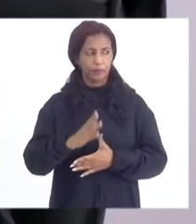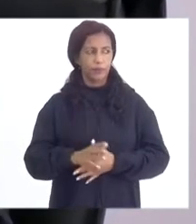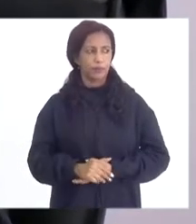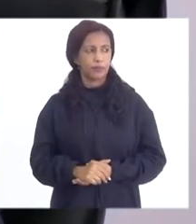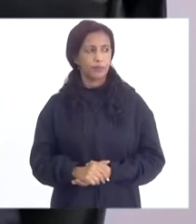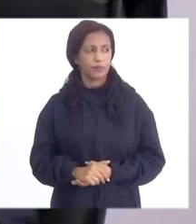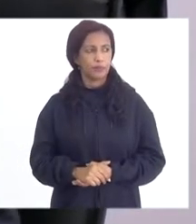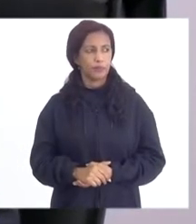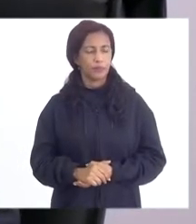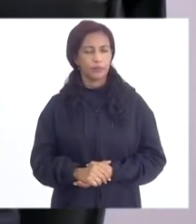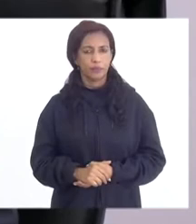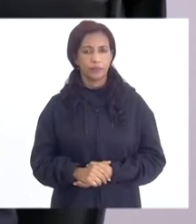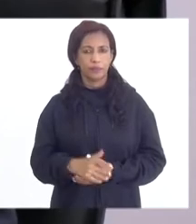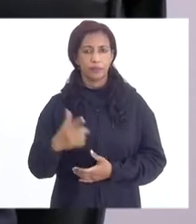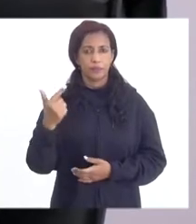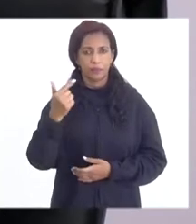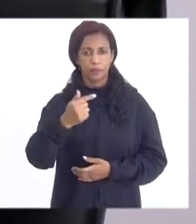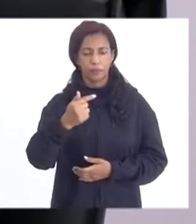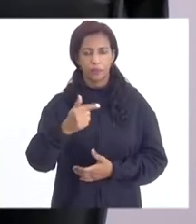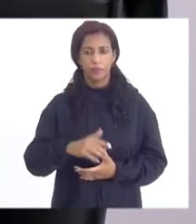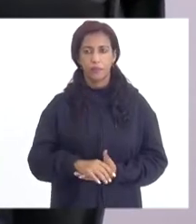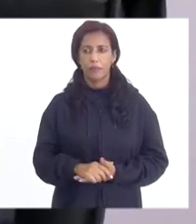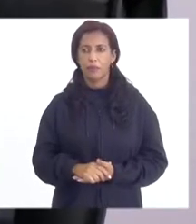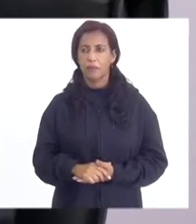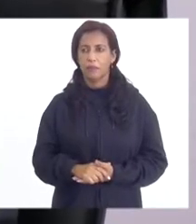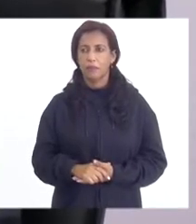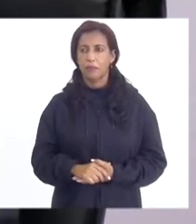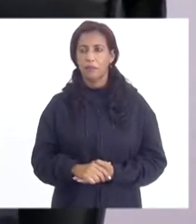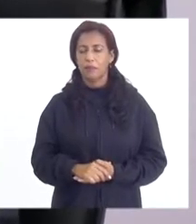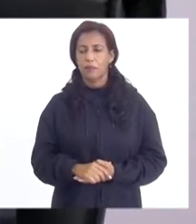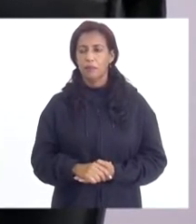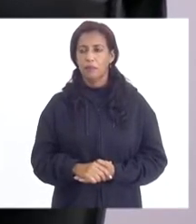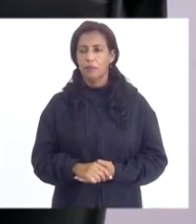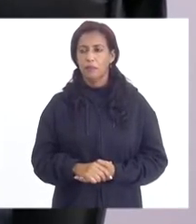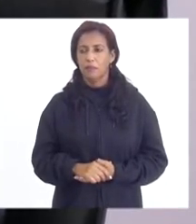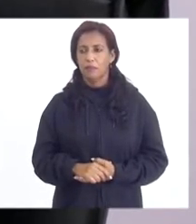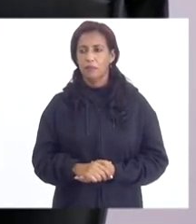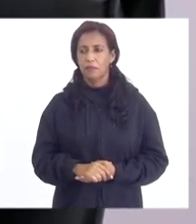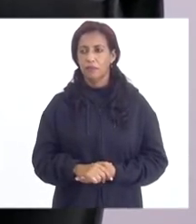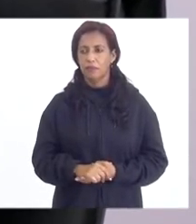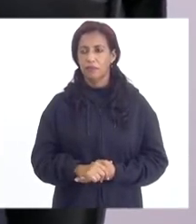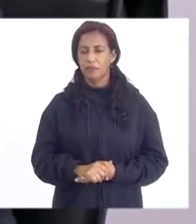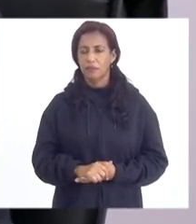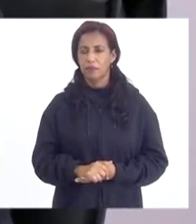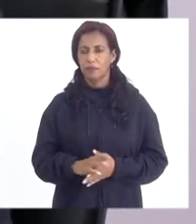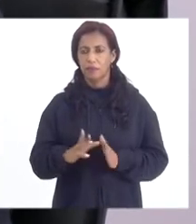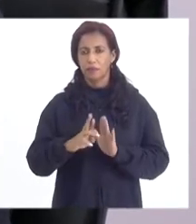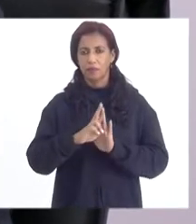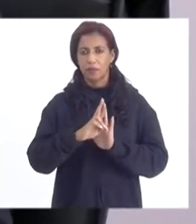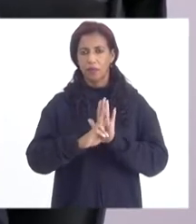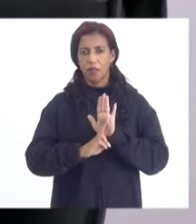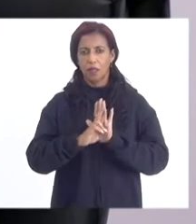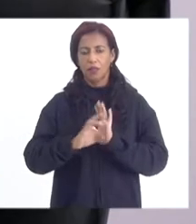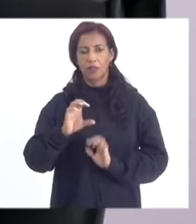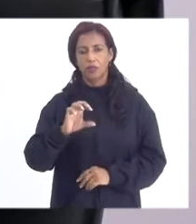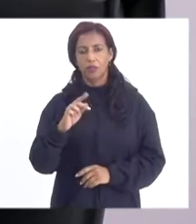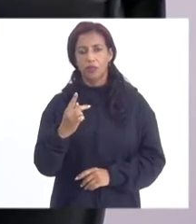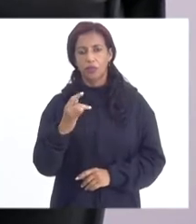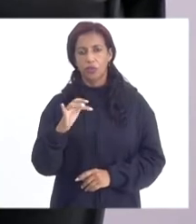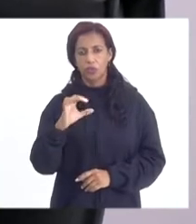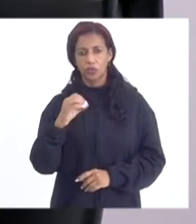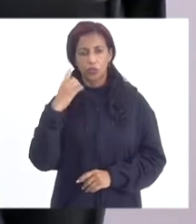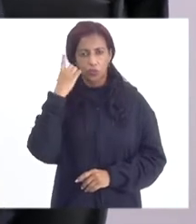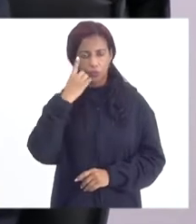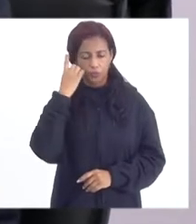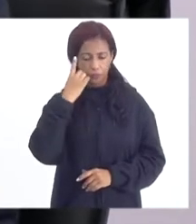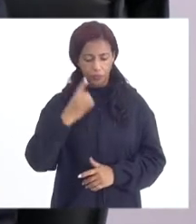aprovado. Sete. Quando puder, recebe para mim, tá? Obrigado. Relator, deputado Chico Machado.